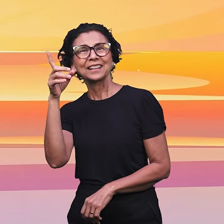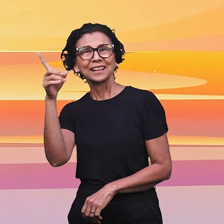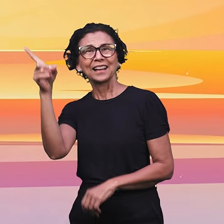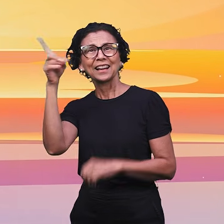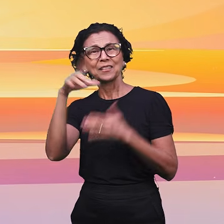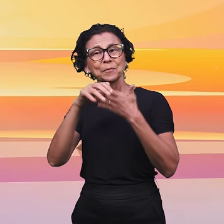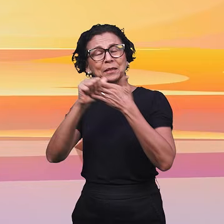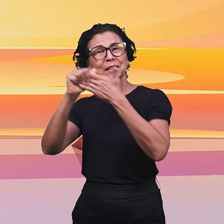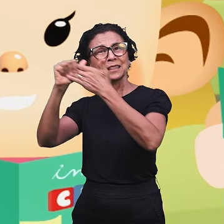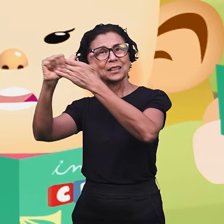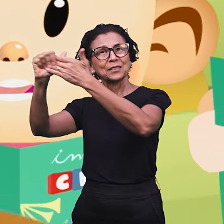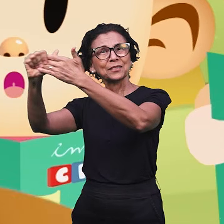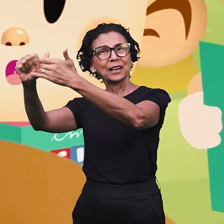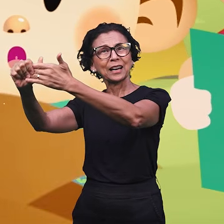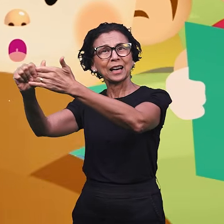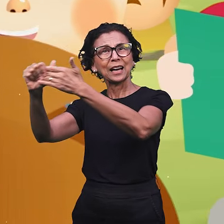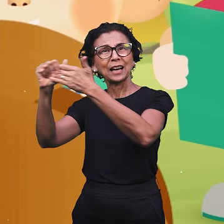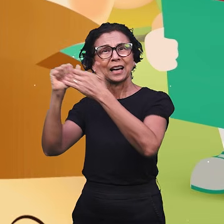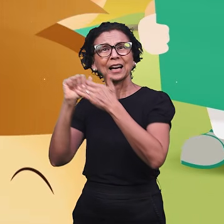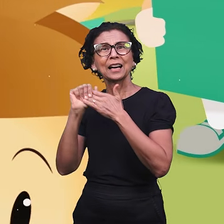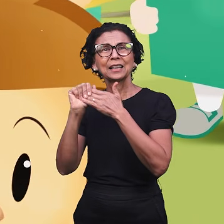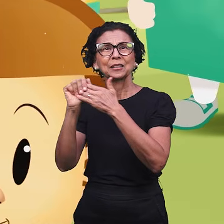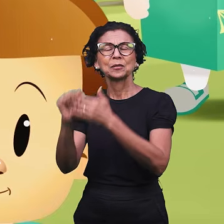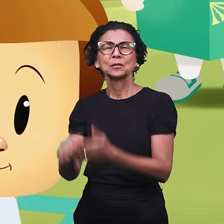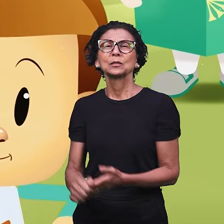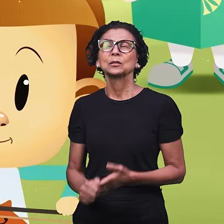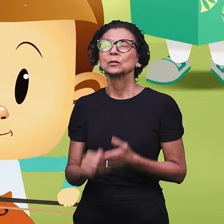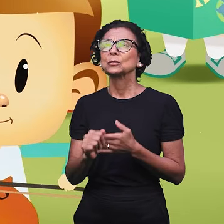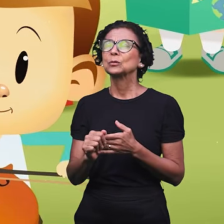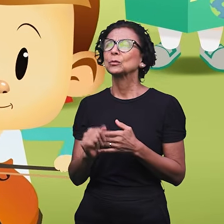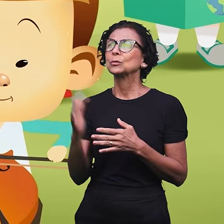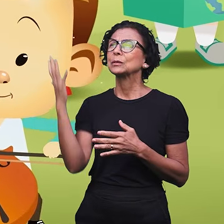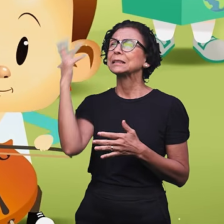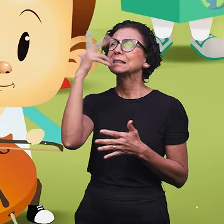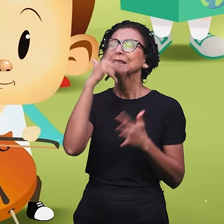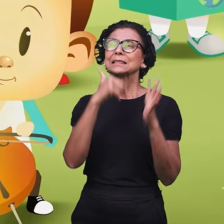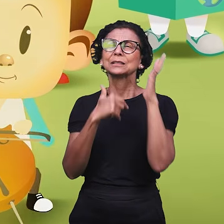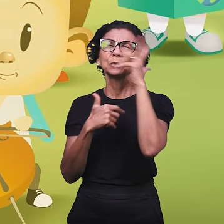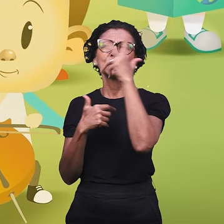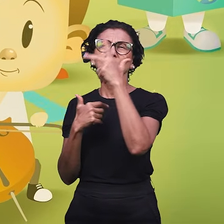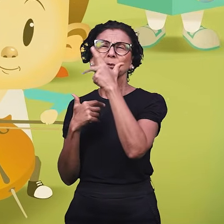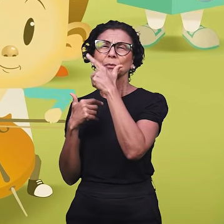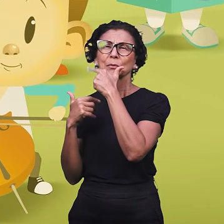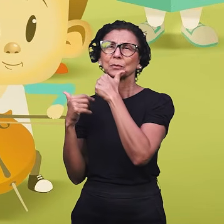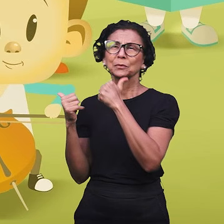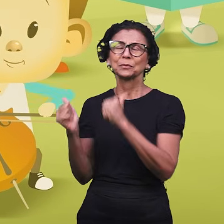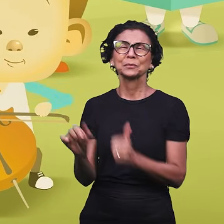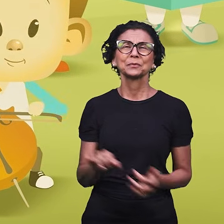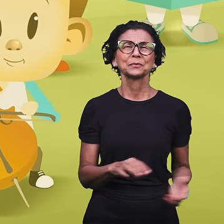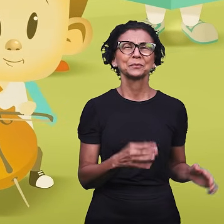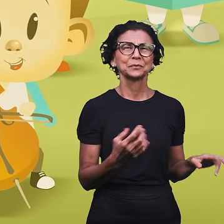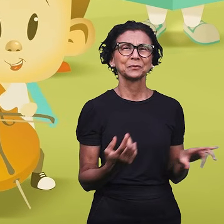puro haverá, e a árvore da vida Ele estará.